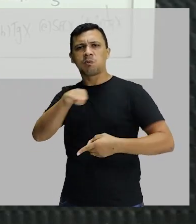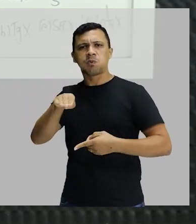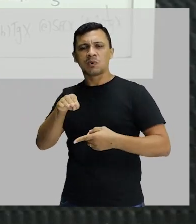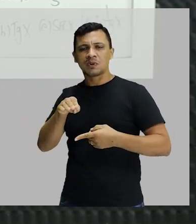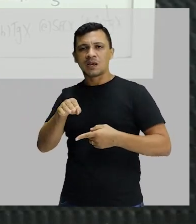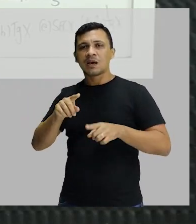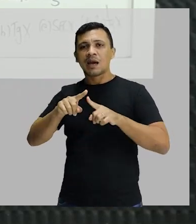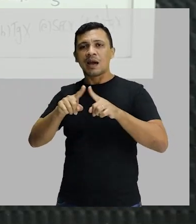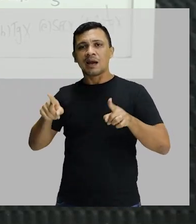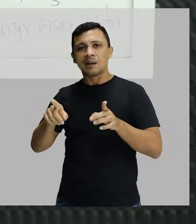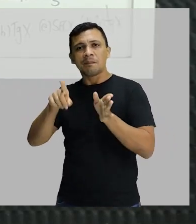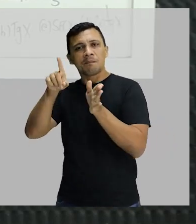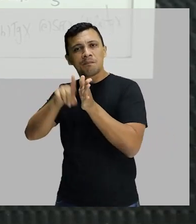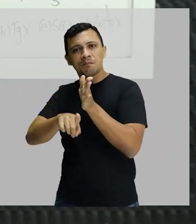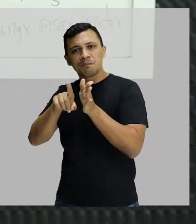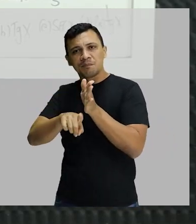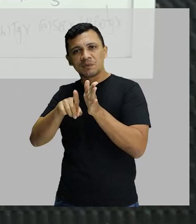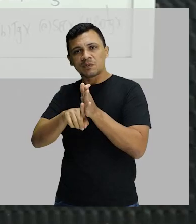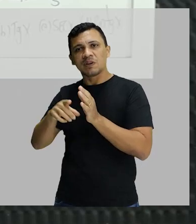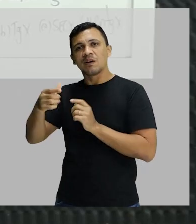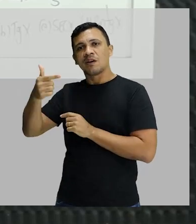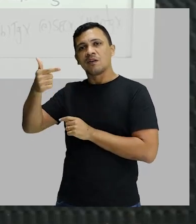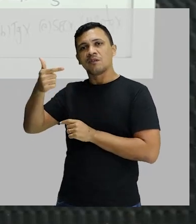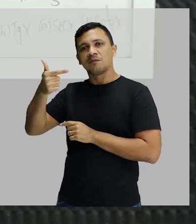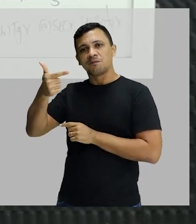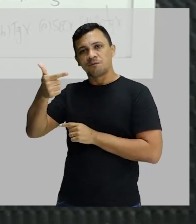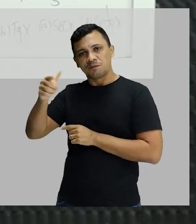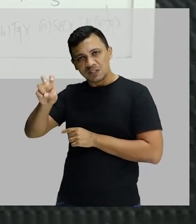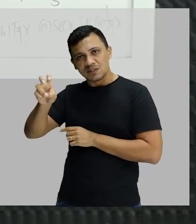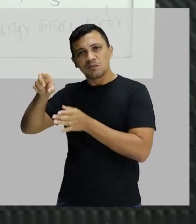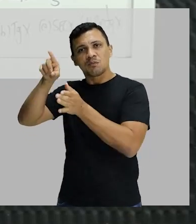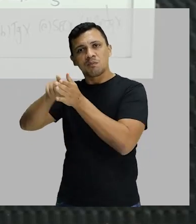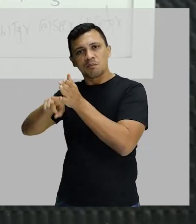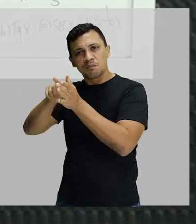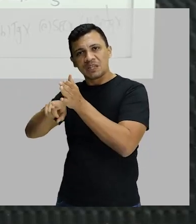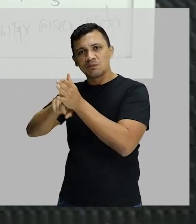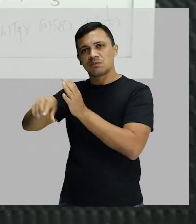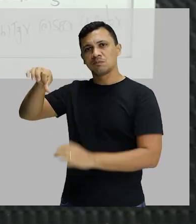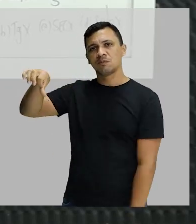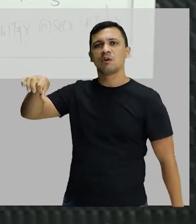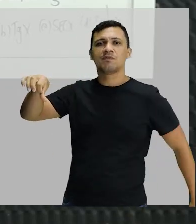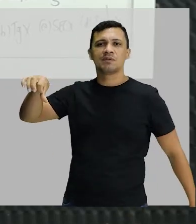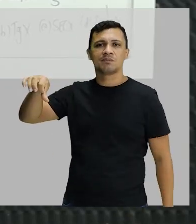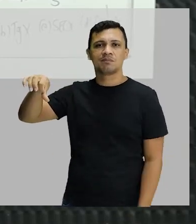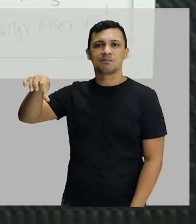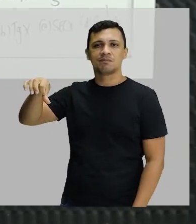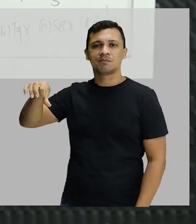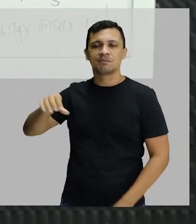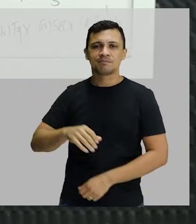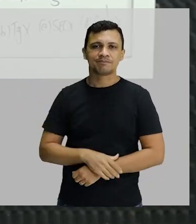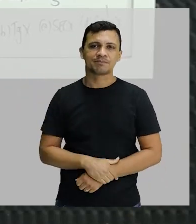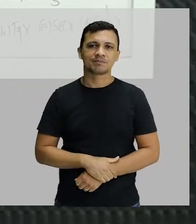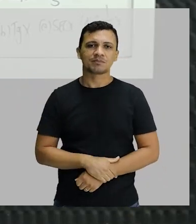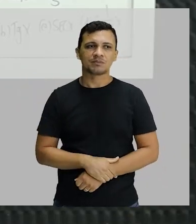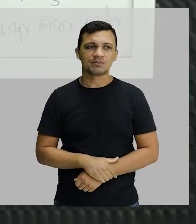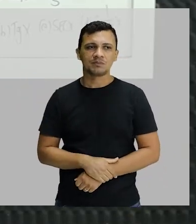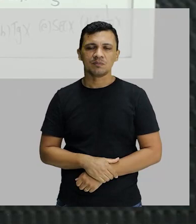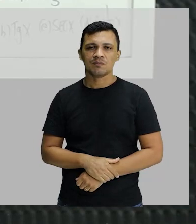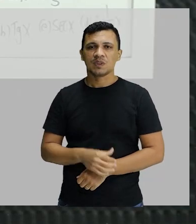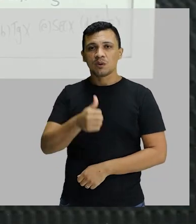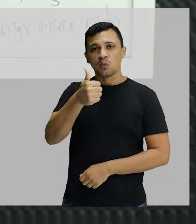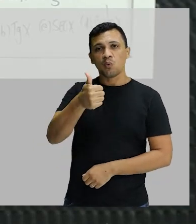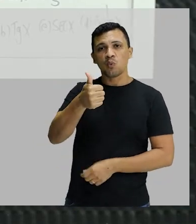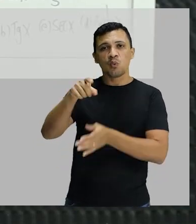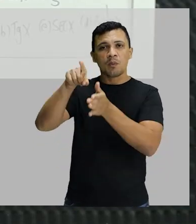de 25. O inteiro é a mesma coisa, nesse caso, de 25/25. Tá? Então, 1